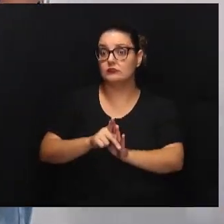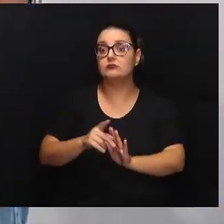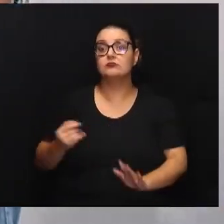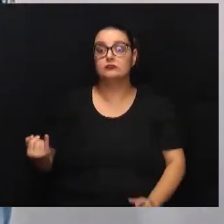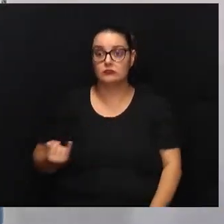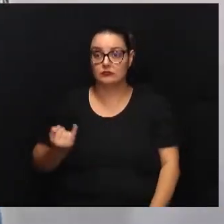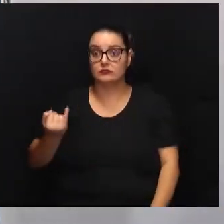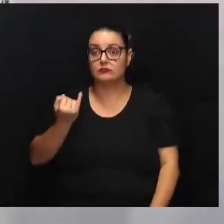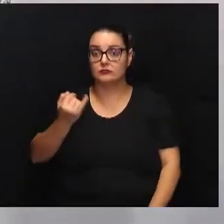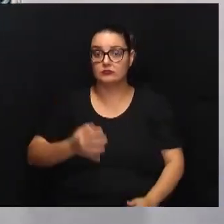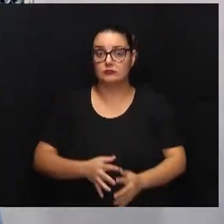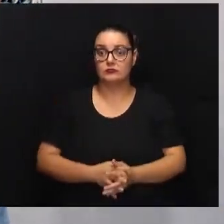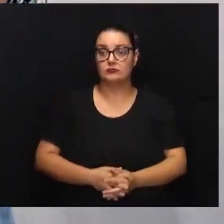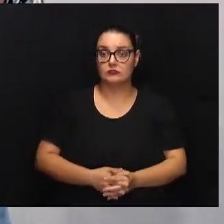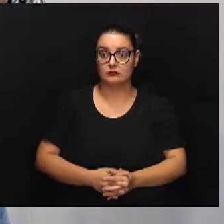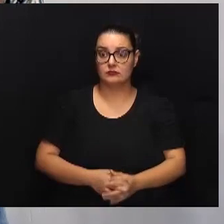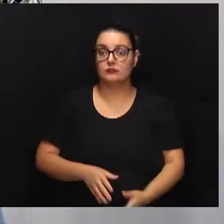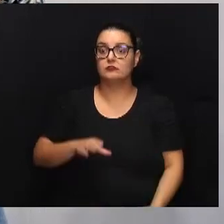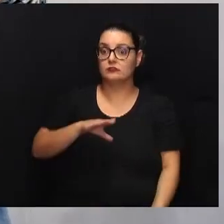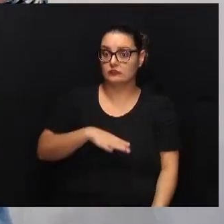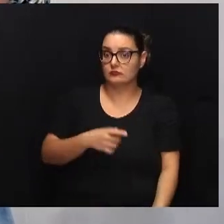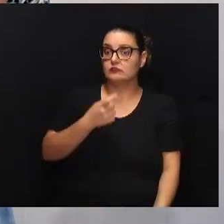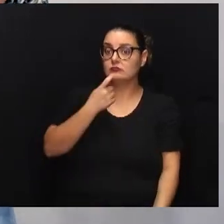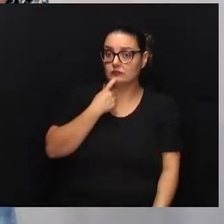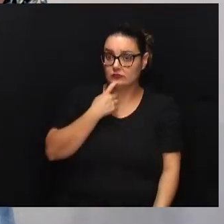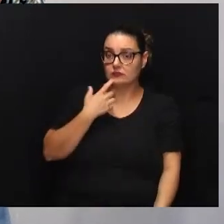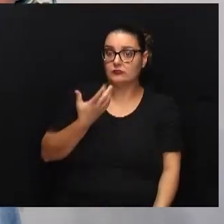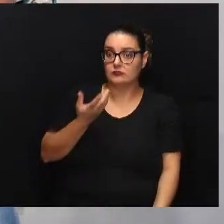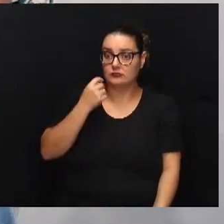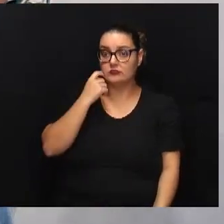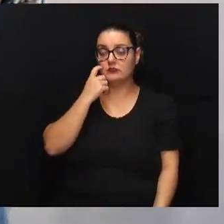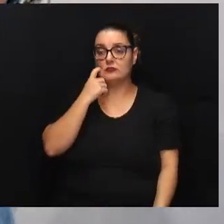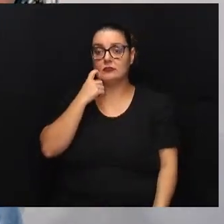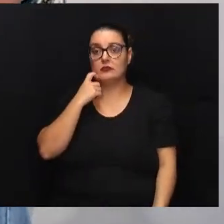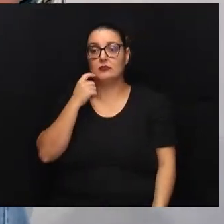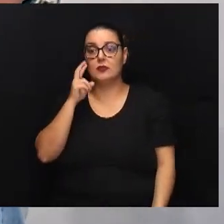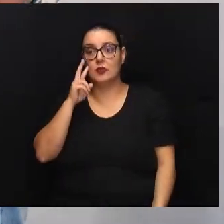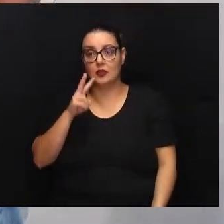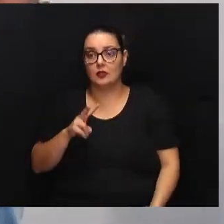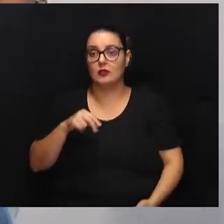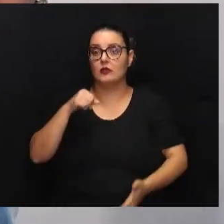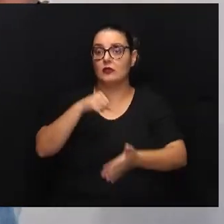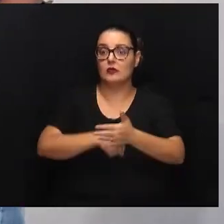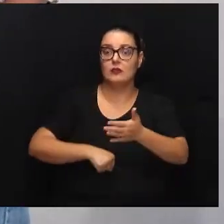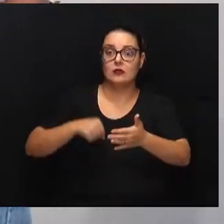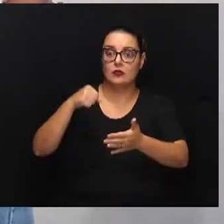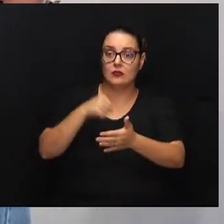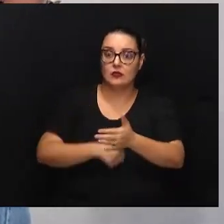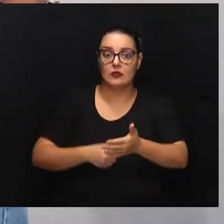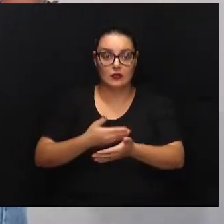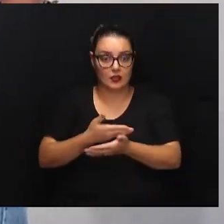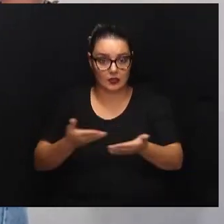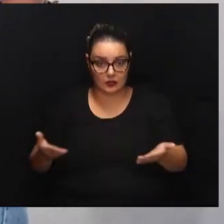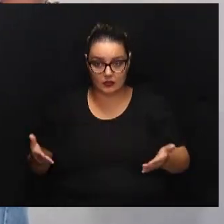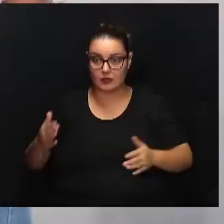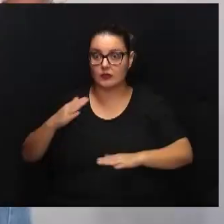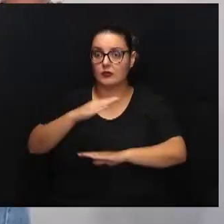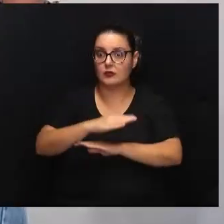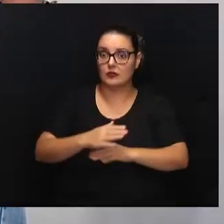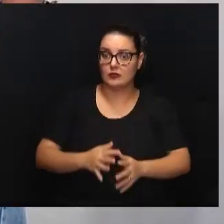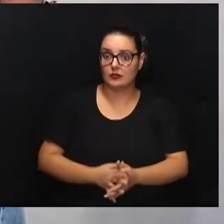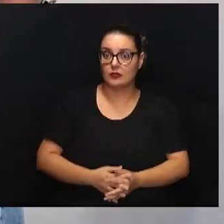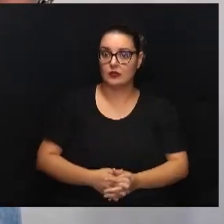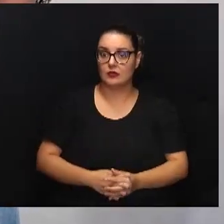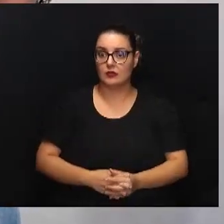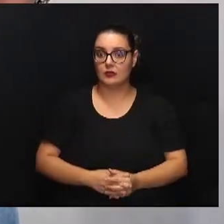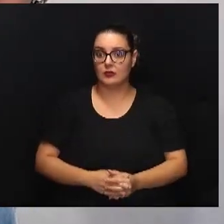Campinas, né? Que eu vejo aí a luta de vocês da Câmara e tudo mais. E é